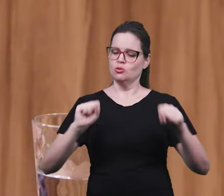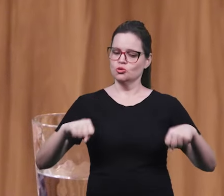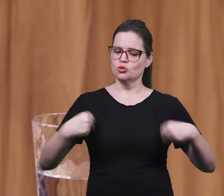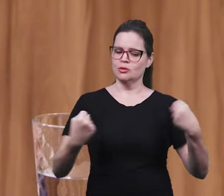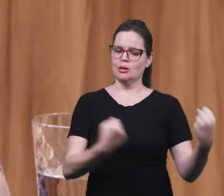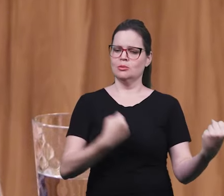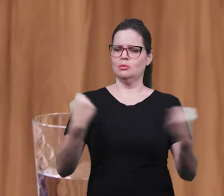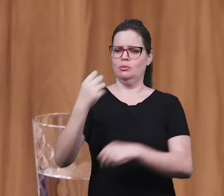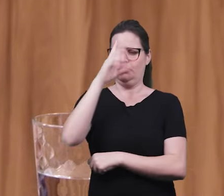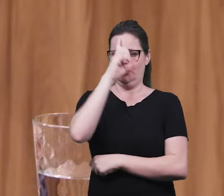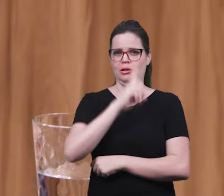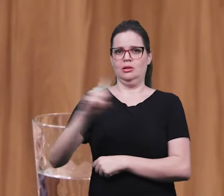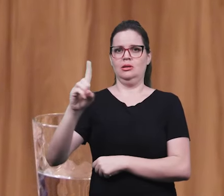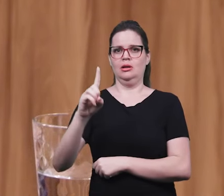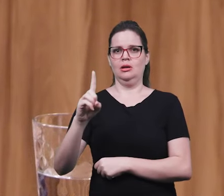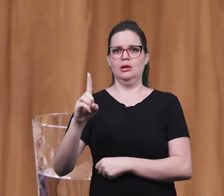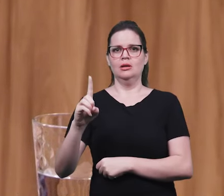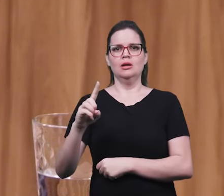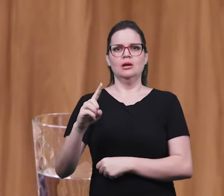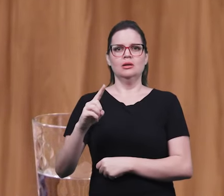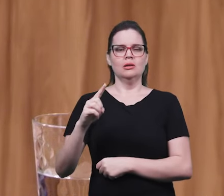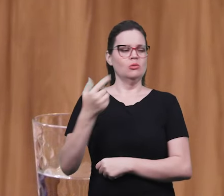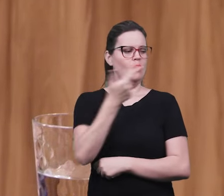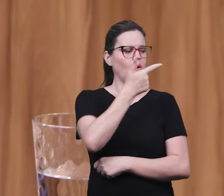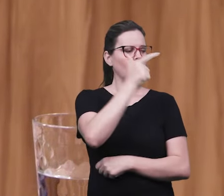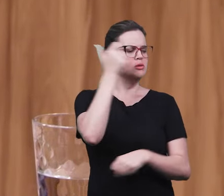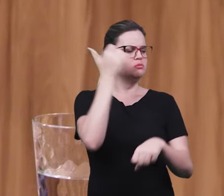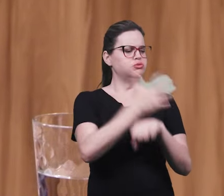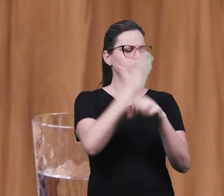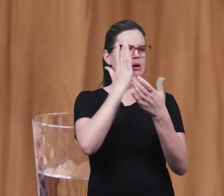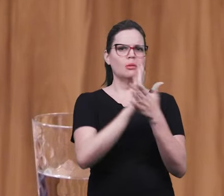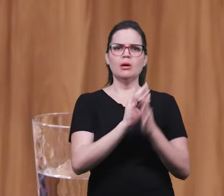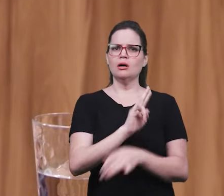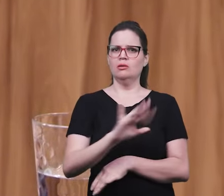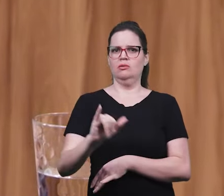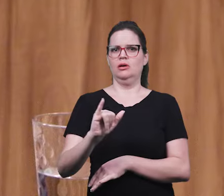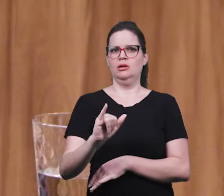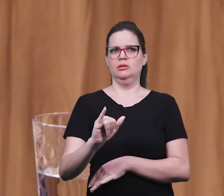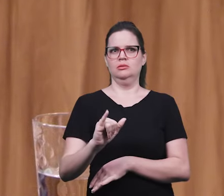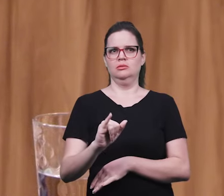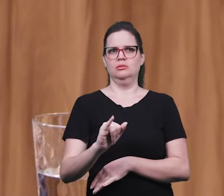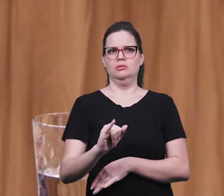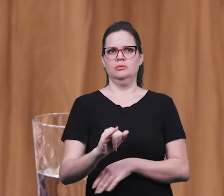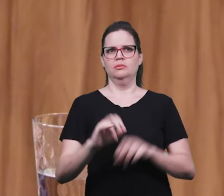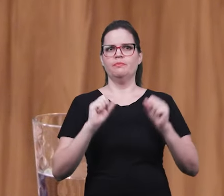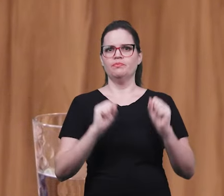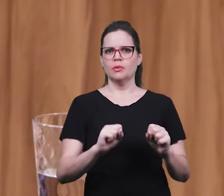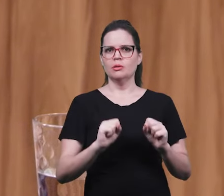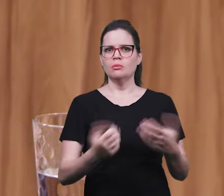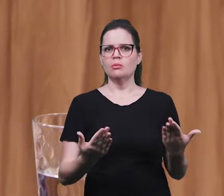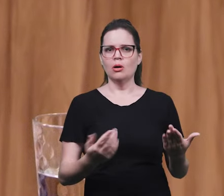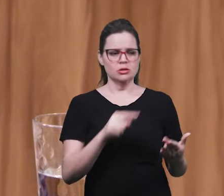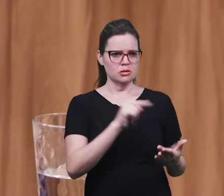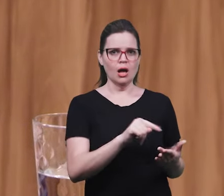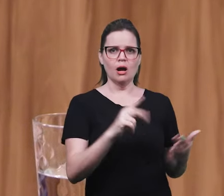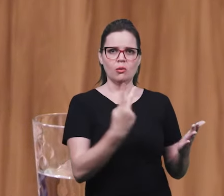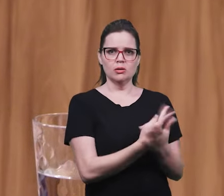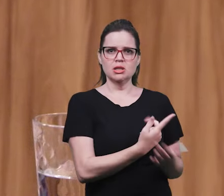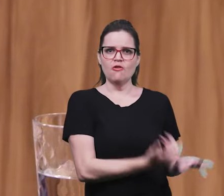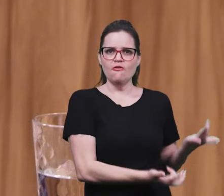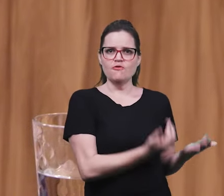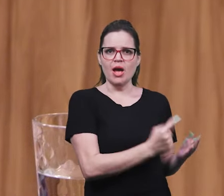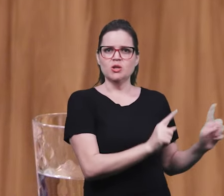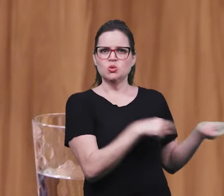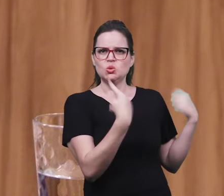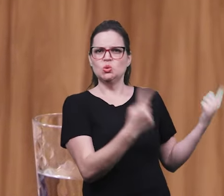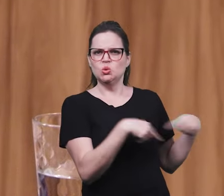dele contra as adversidades. Ainda que essas adversidades sejam chamadas até de as portas do inferno prevaleçam